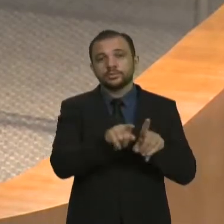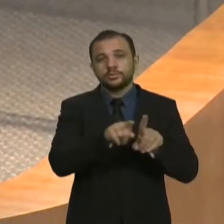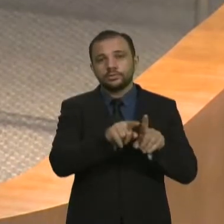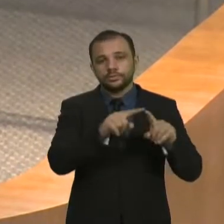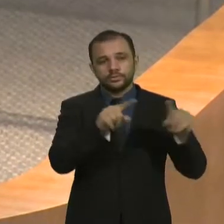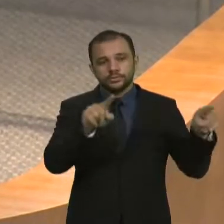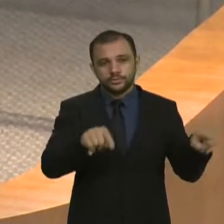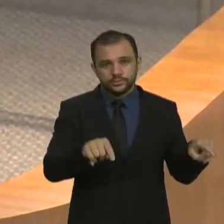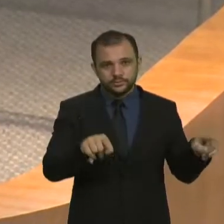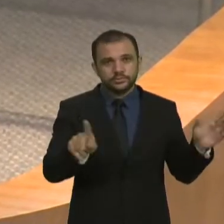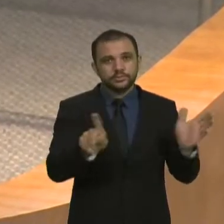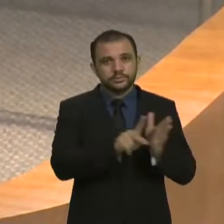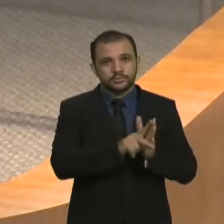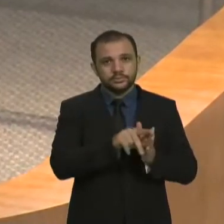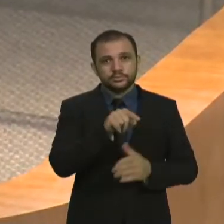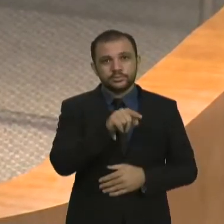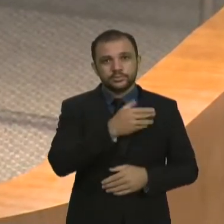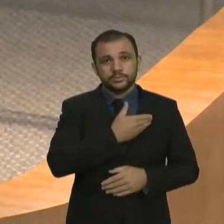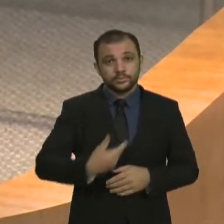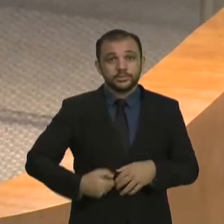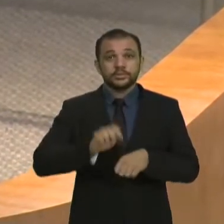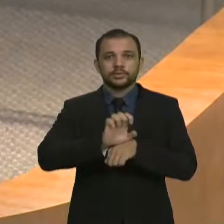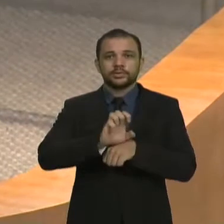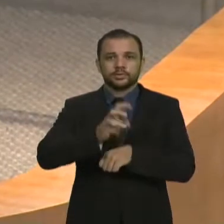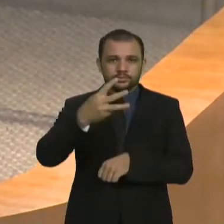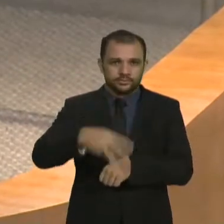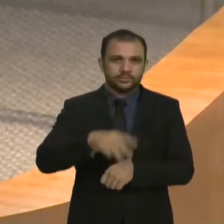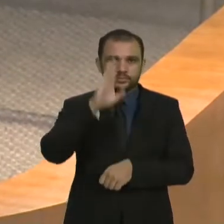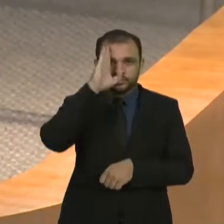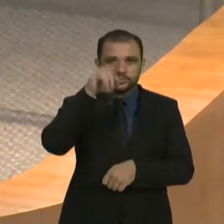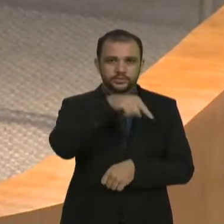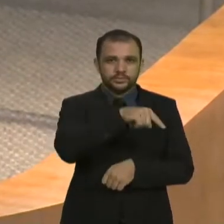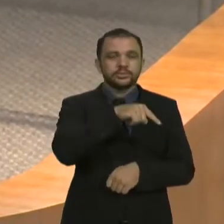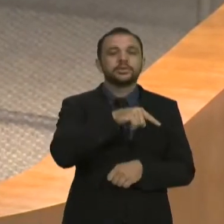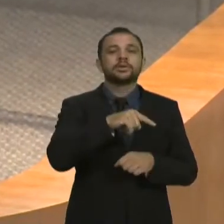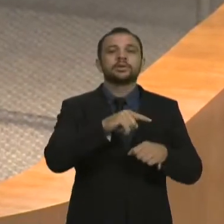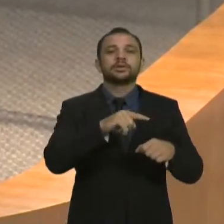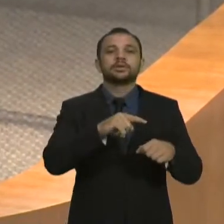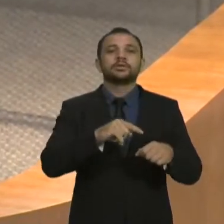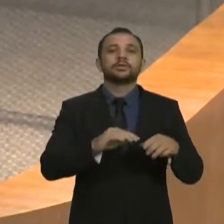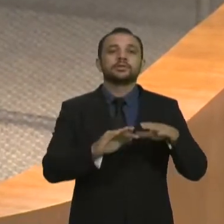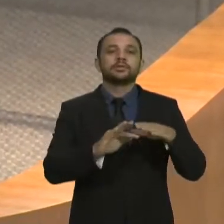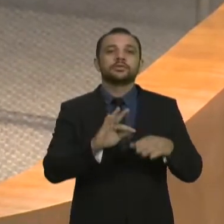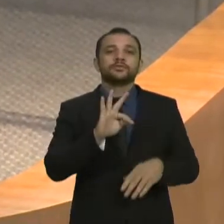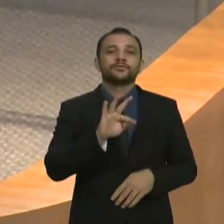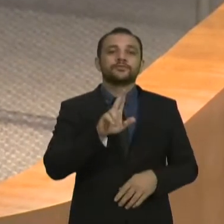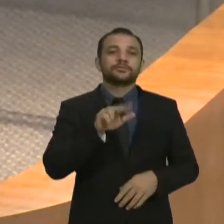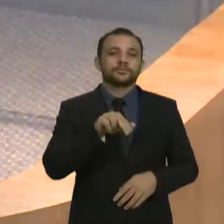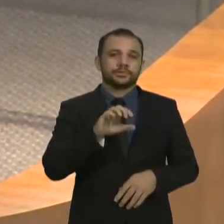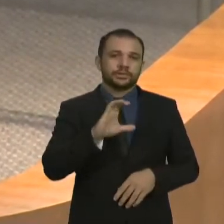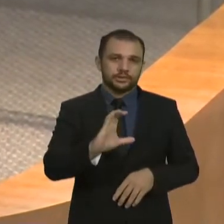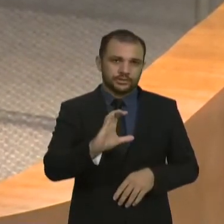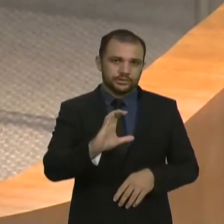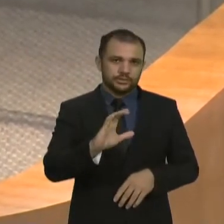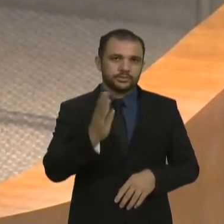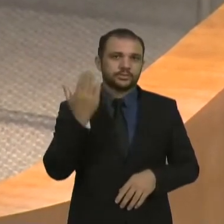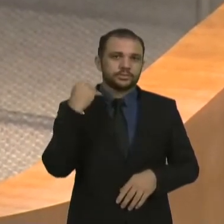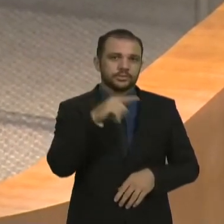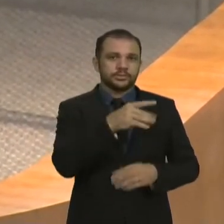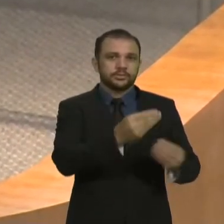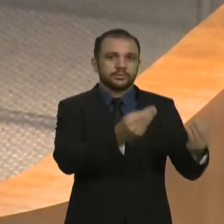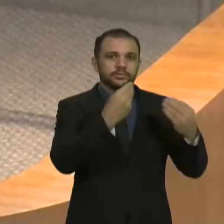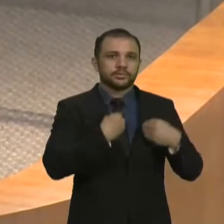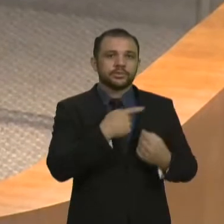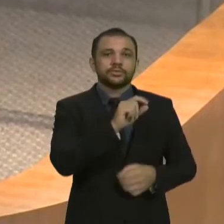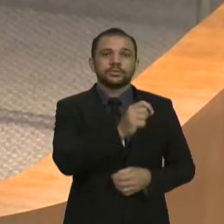servidores do governo do Estado do Maranhão, especificamente da FUNAC, que me trouxeram naquele momento uma